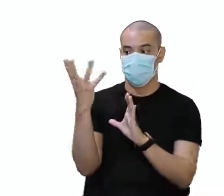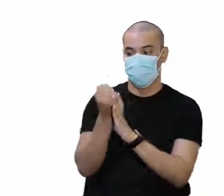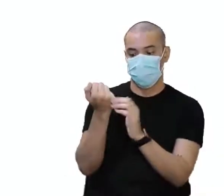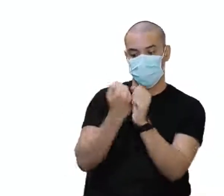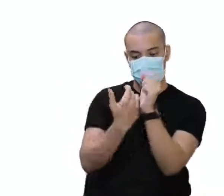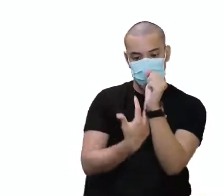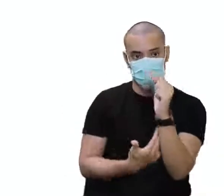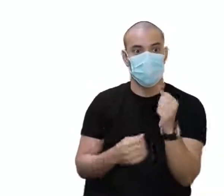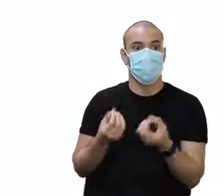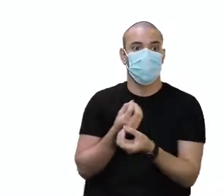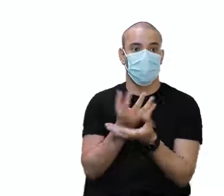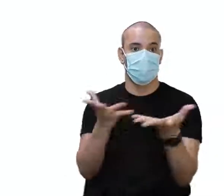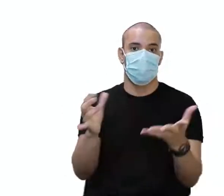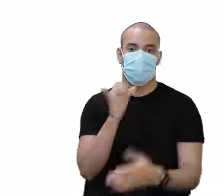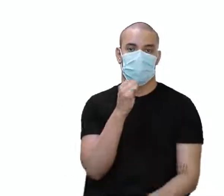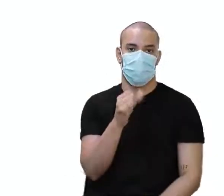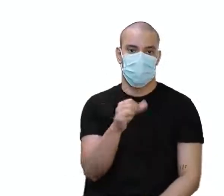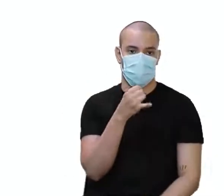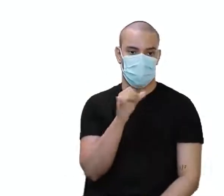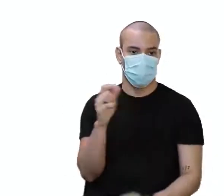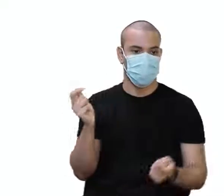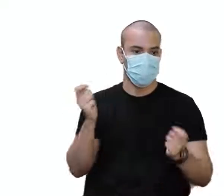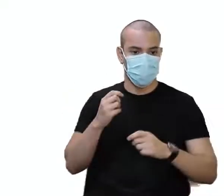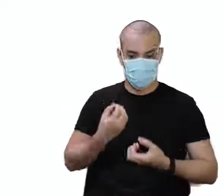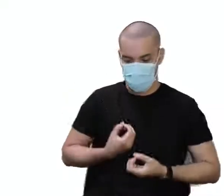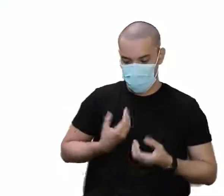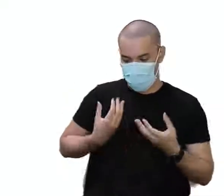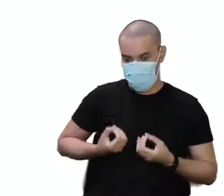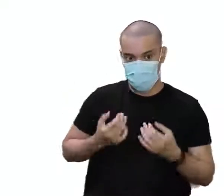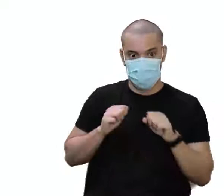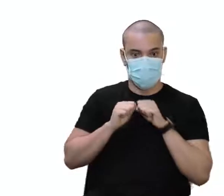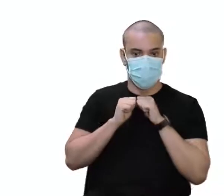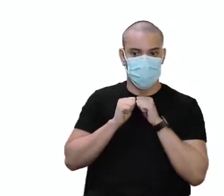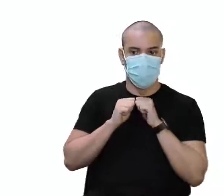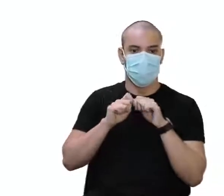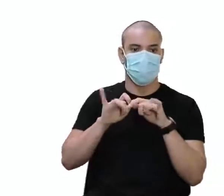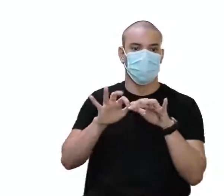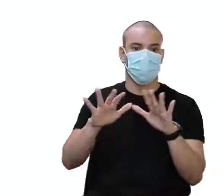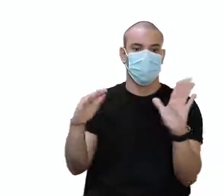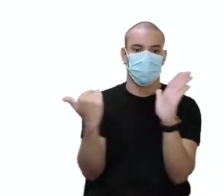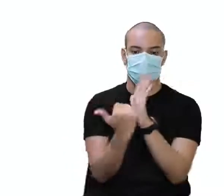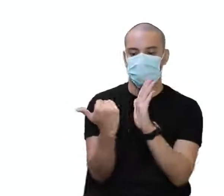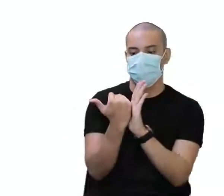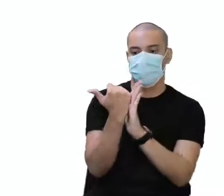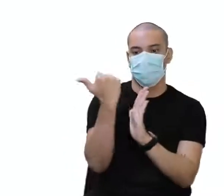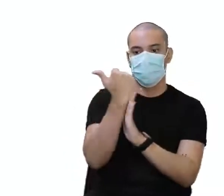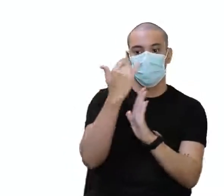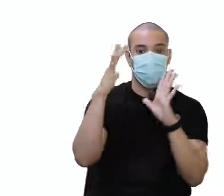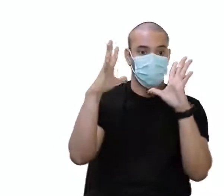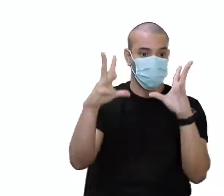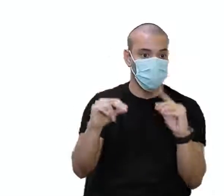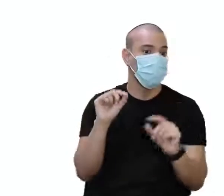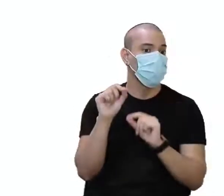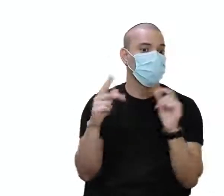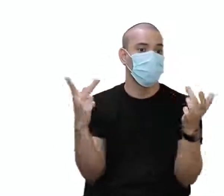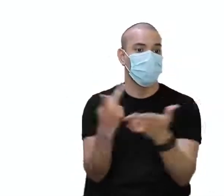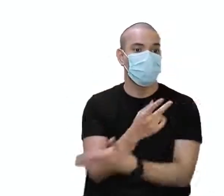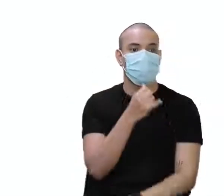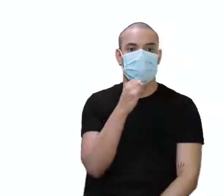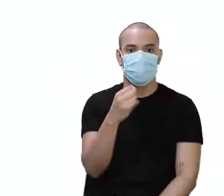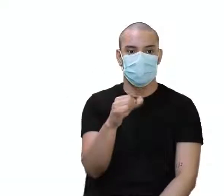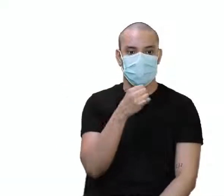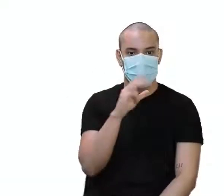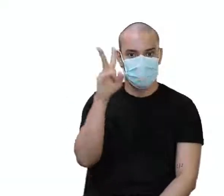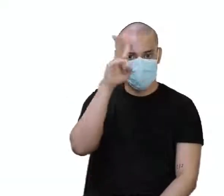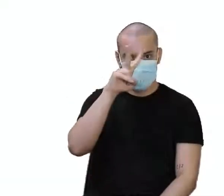e vão produzir energia, que vai ser passada em cada um desses níveis. O que vai acontecer com a energia? Ela